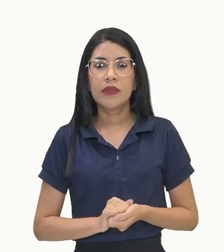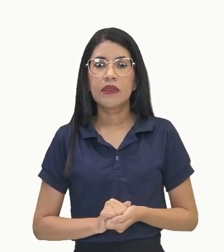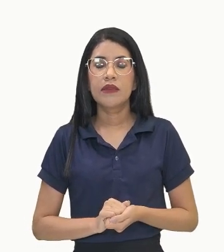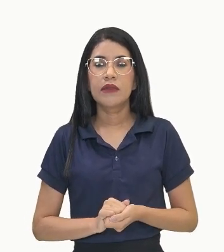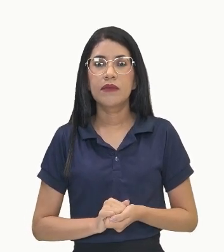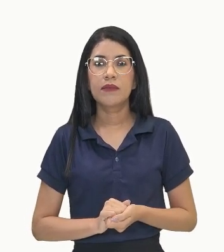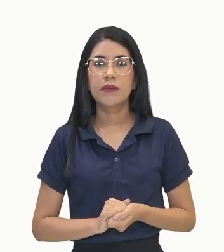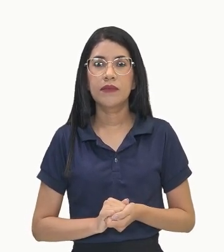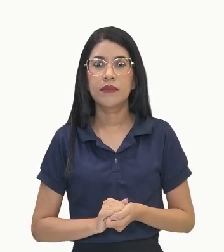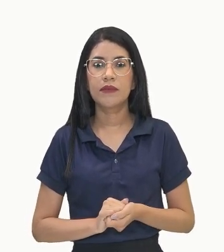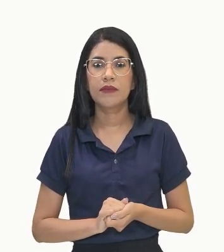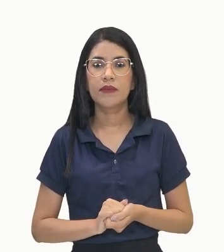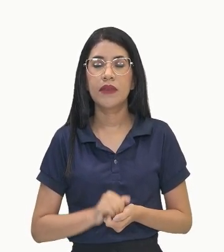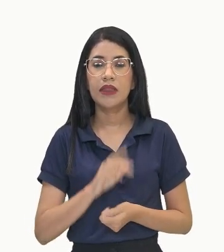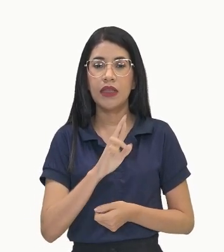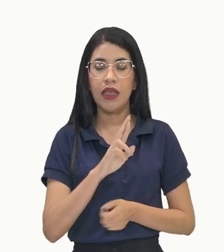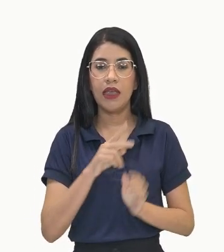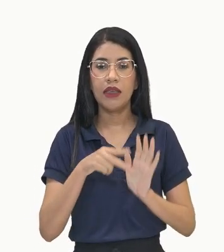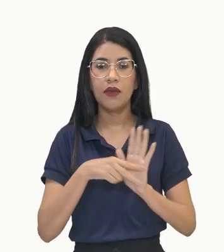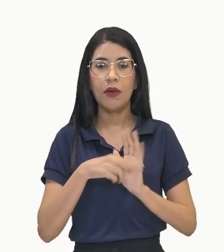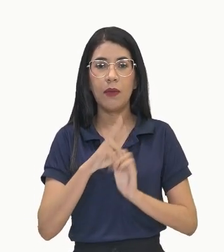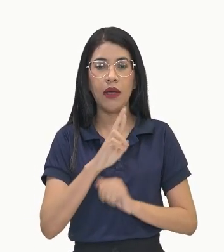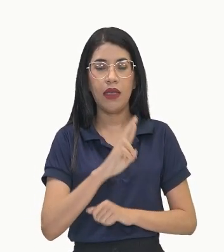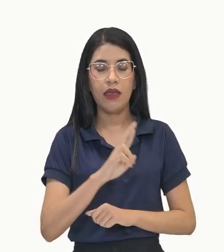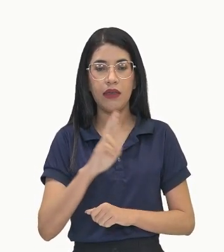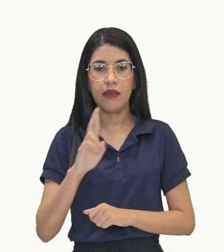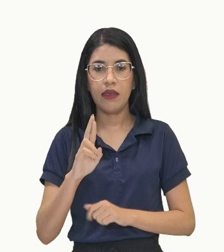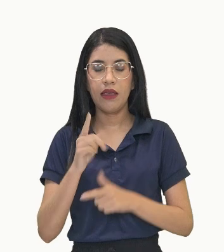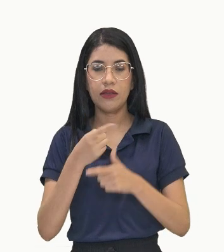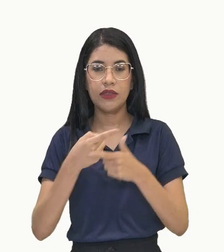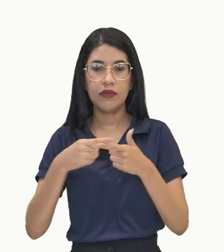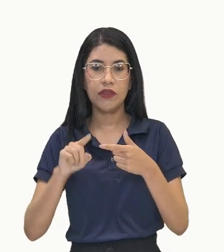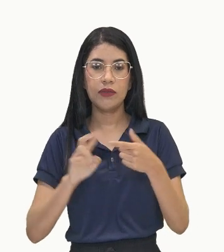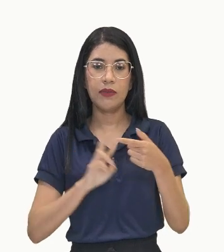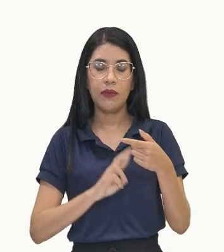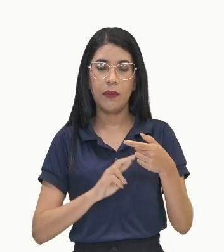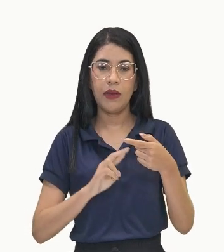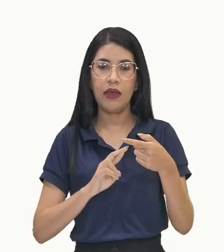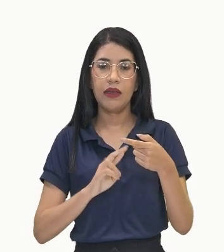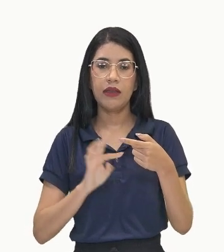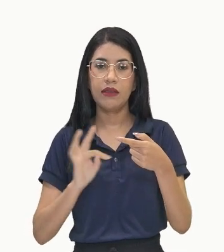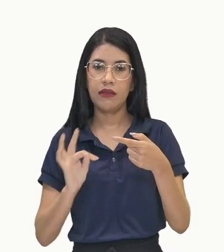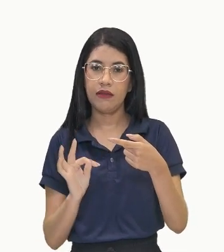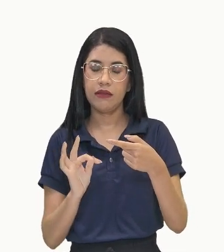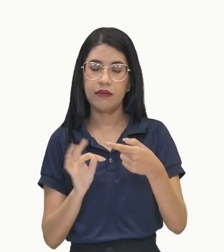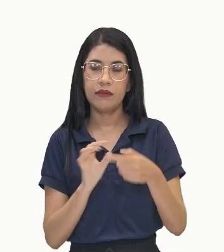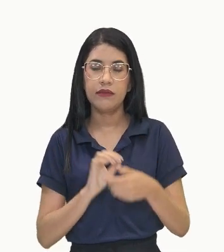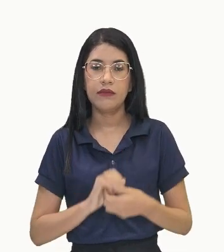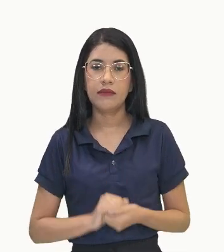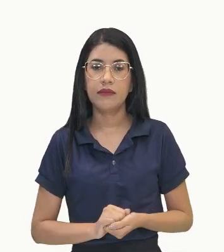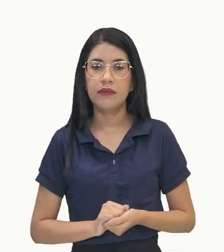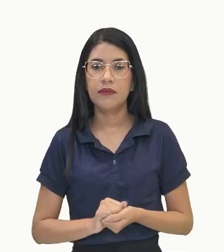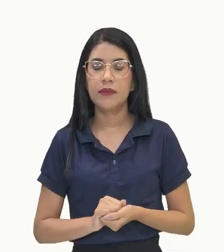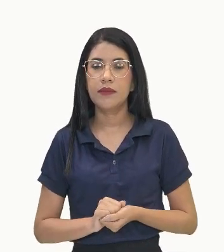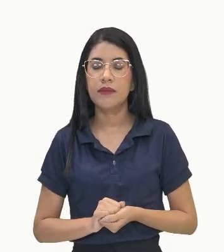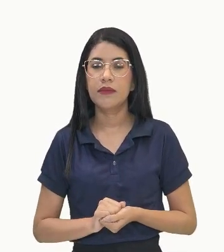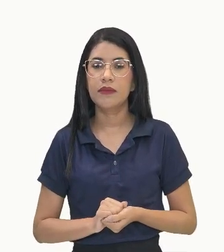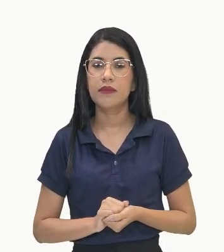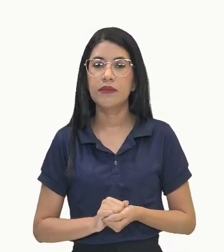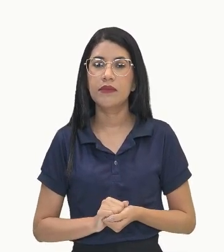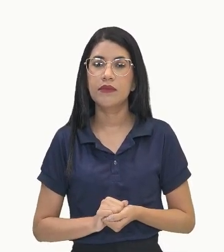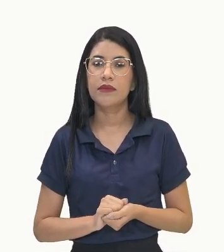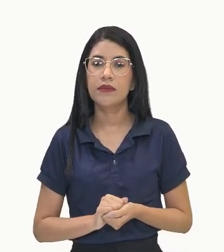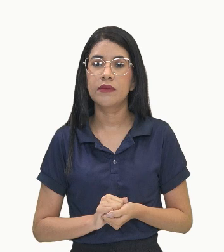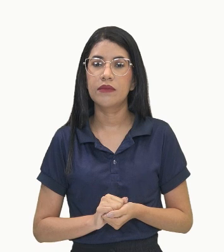é igual a rendimento real dividido por rendimento teórico. E aí nós teremos